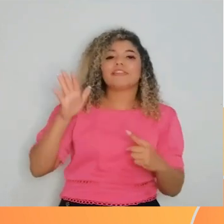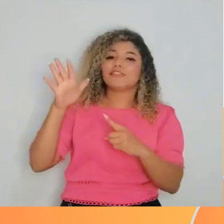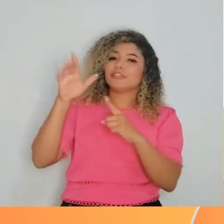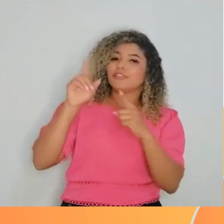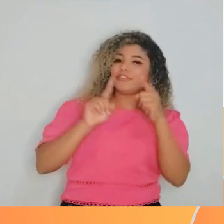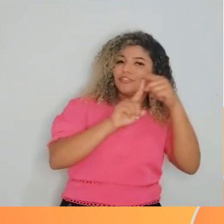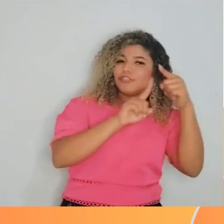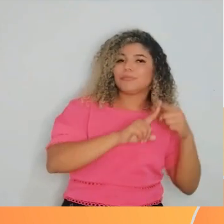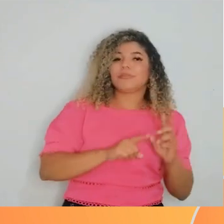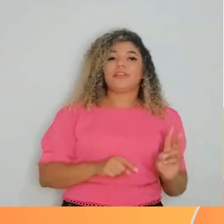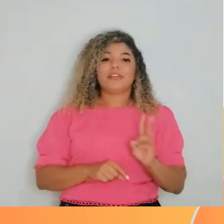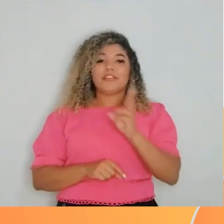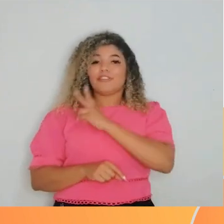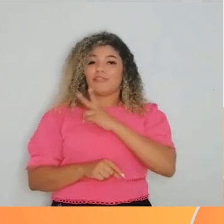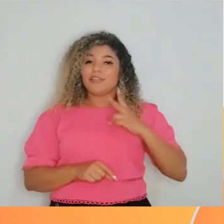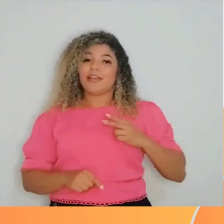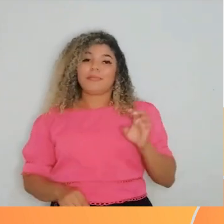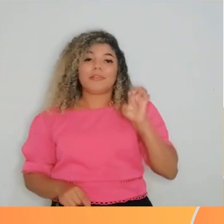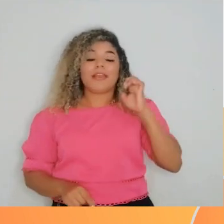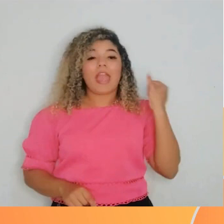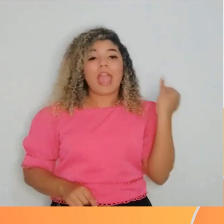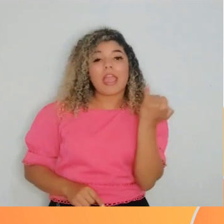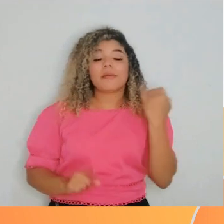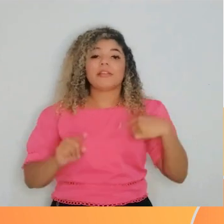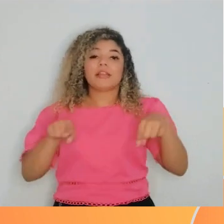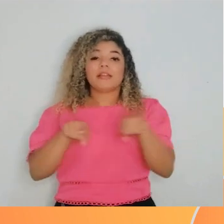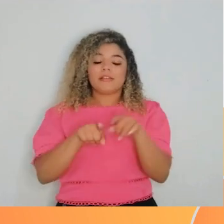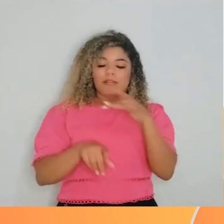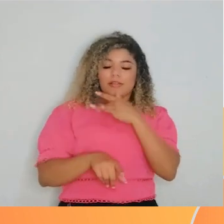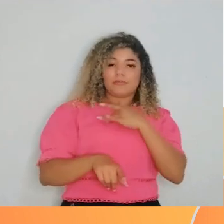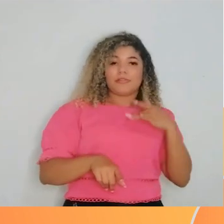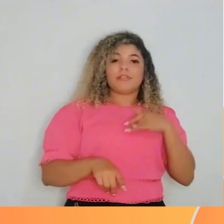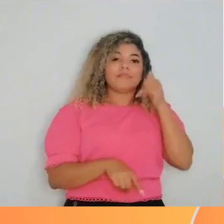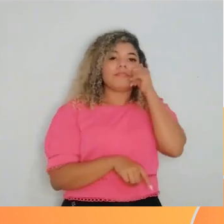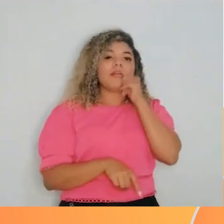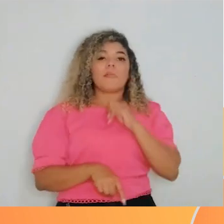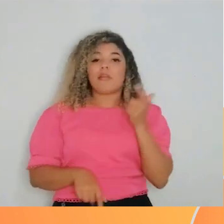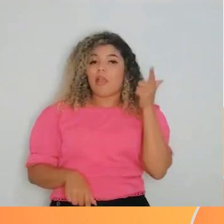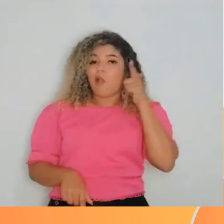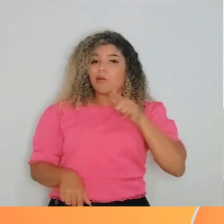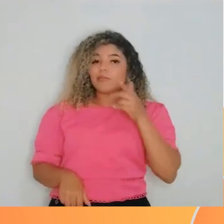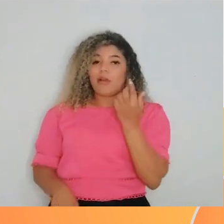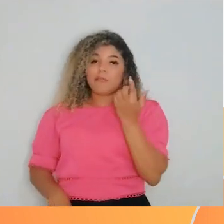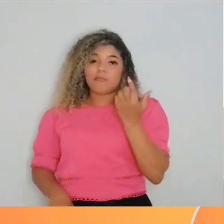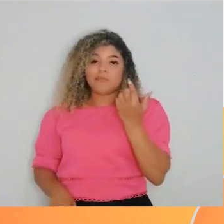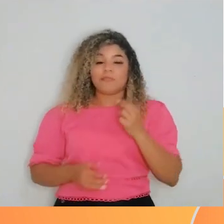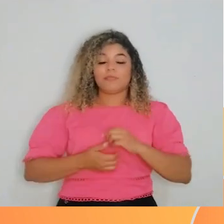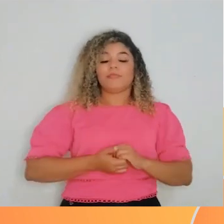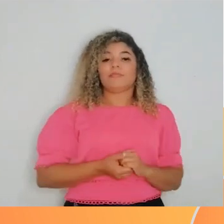E. A vitamina E também é extremamente importante para a saúde da fertilidade da mulher.